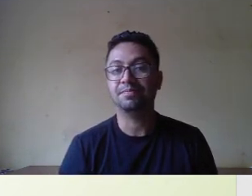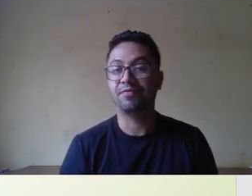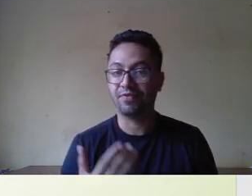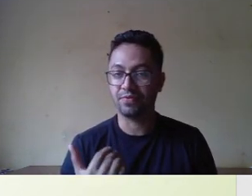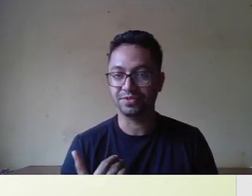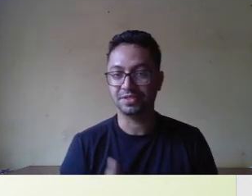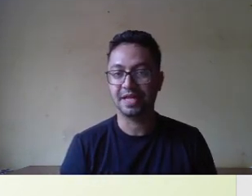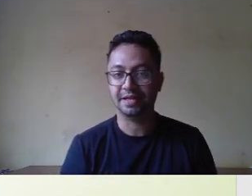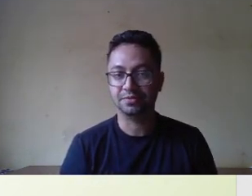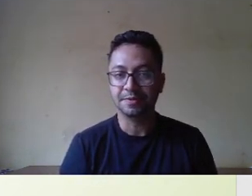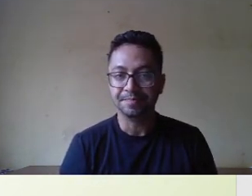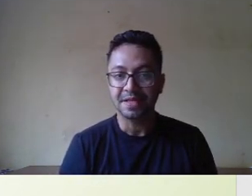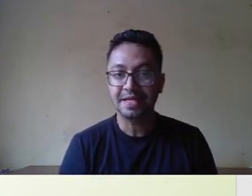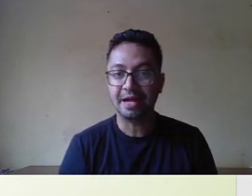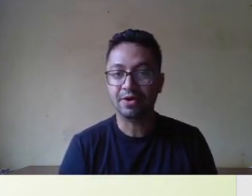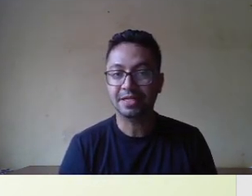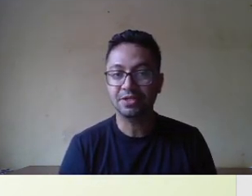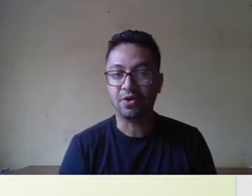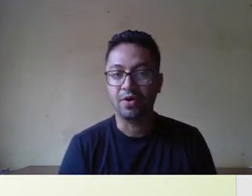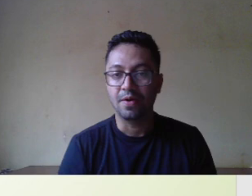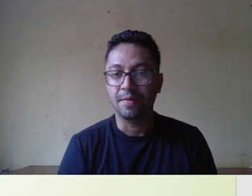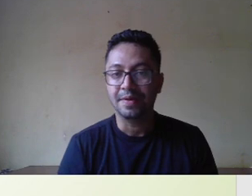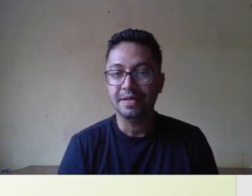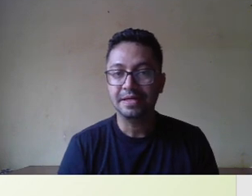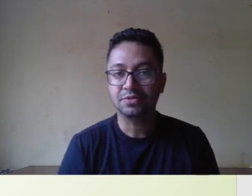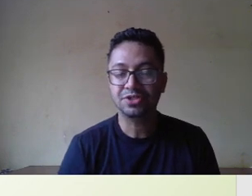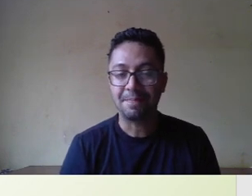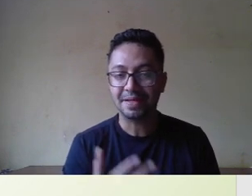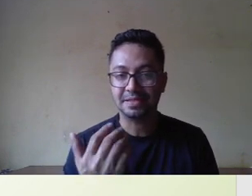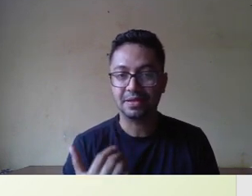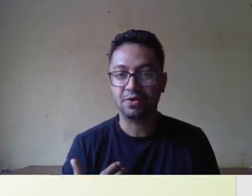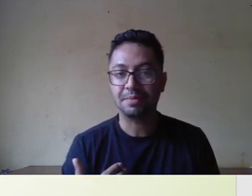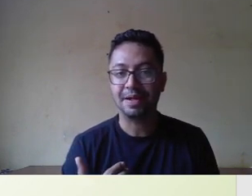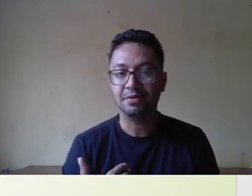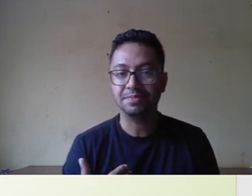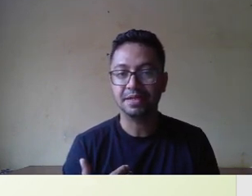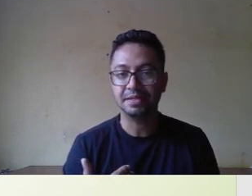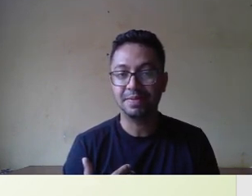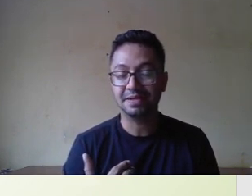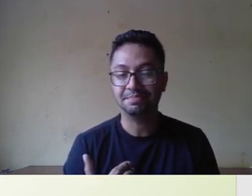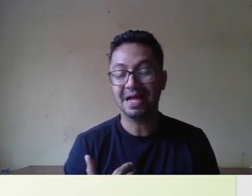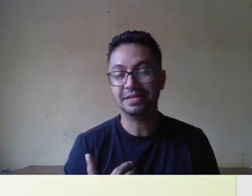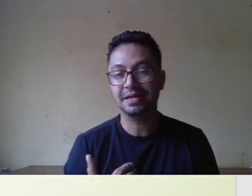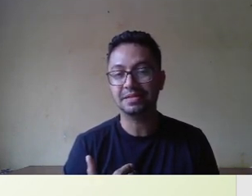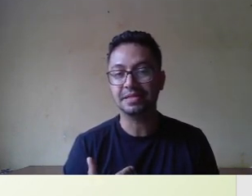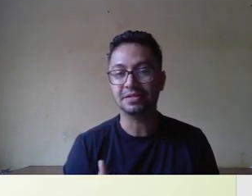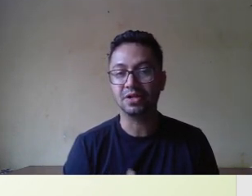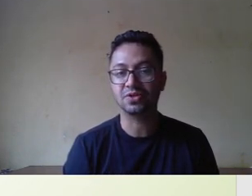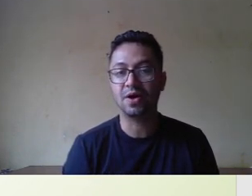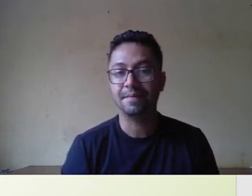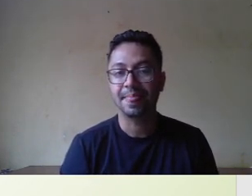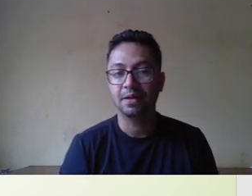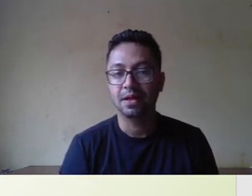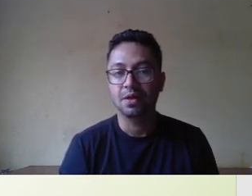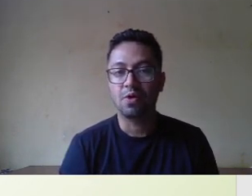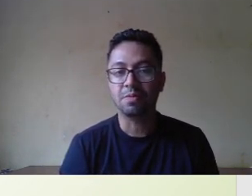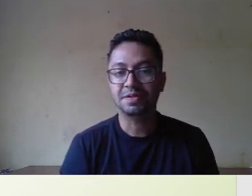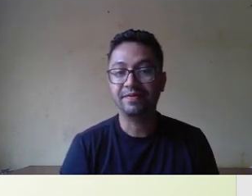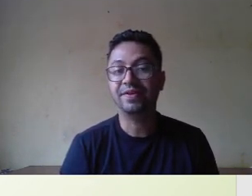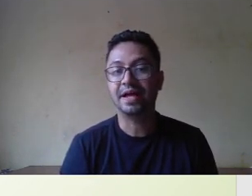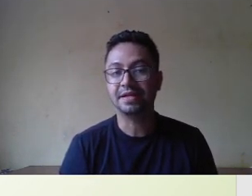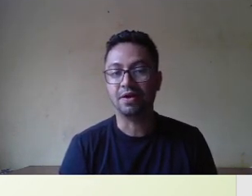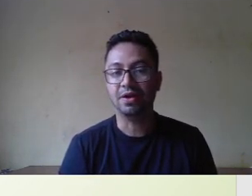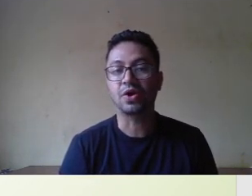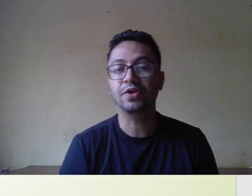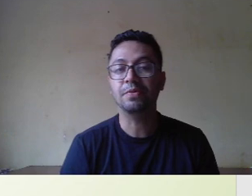língua fonte, certo? E agora aqui, isso já passando agora para a língua brasileira de sinais. Olha só como